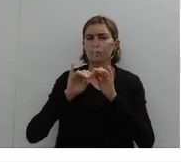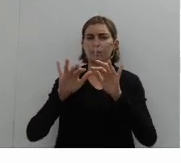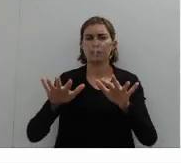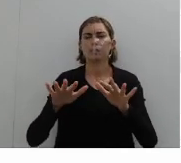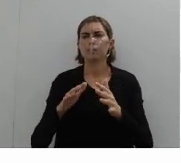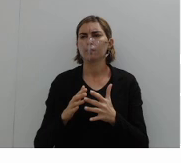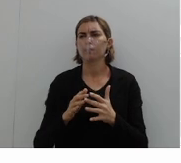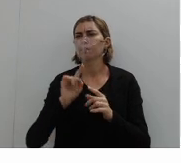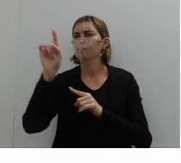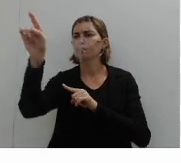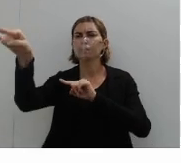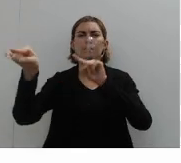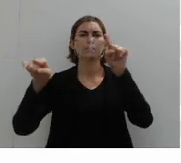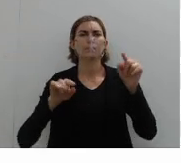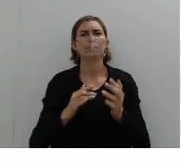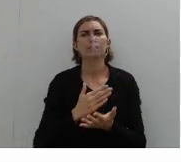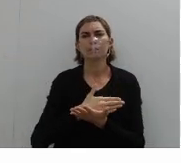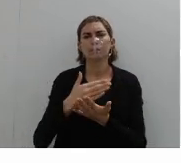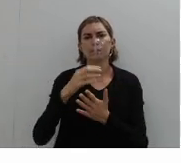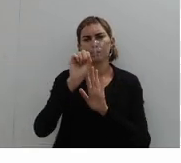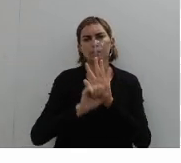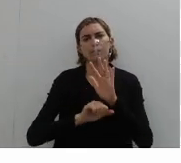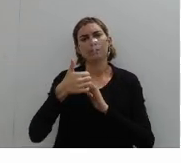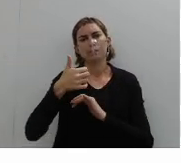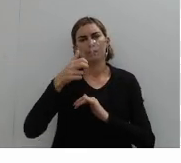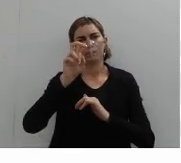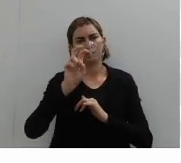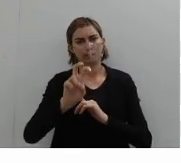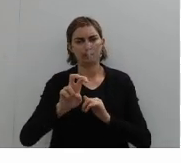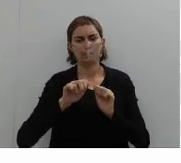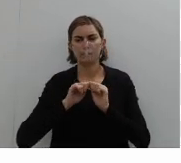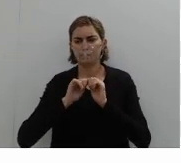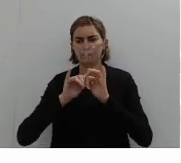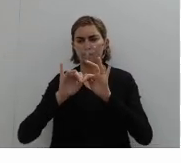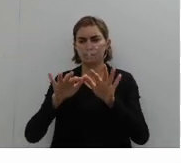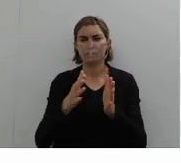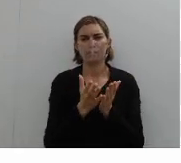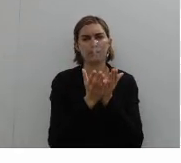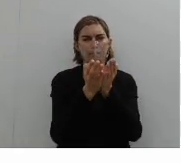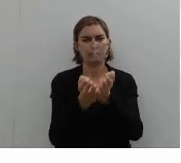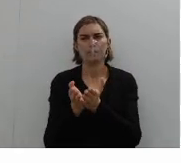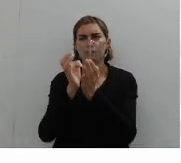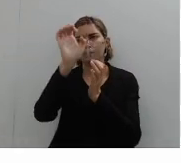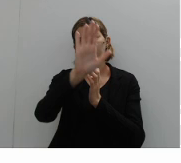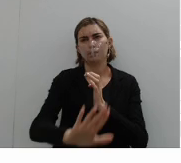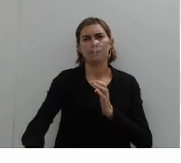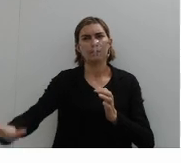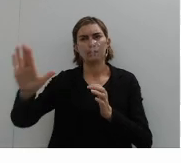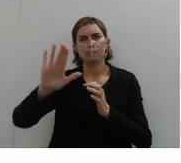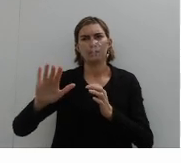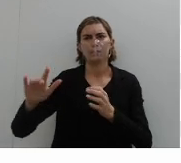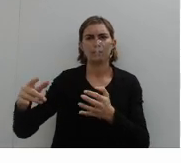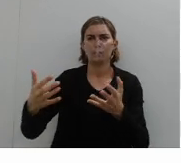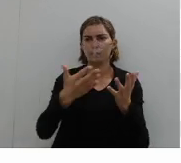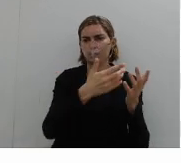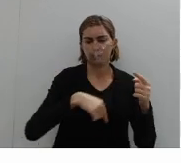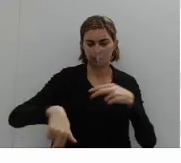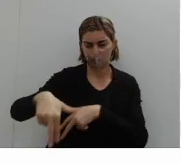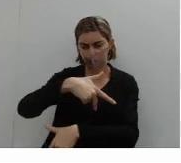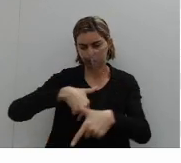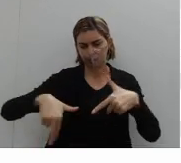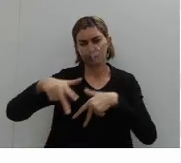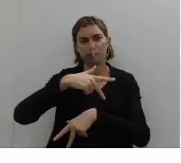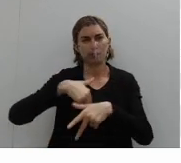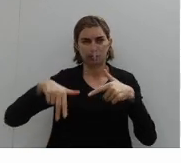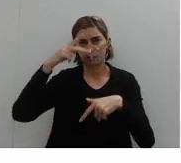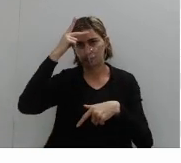fronteiras. Iniciada no século XV, a expansão marítima europeia promoveu uma grande circulação de pessoas.